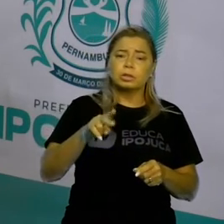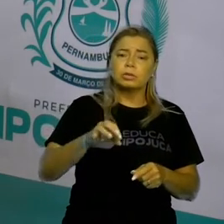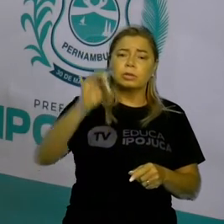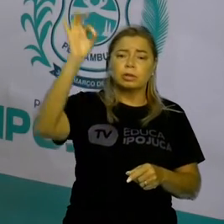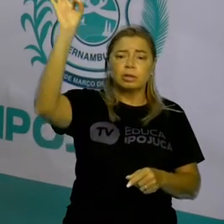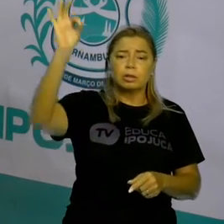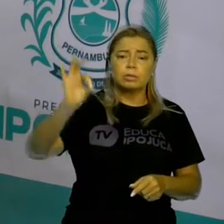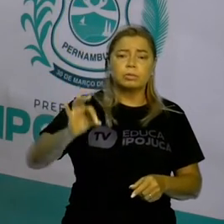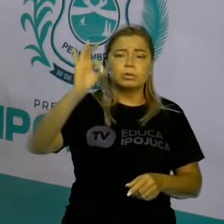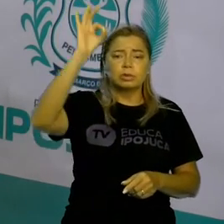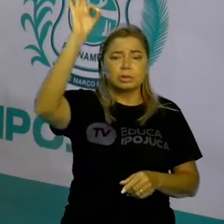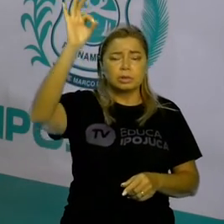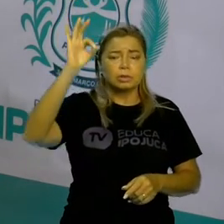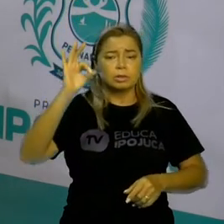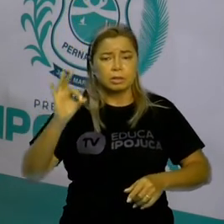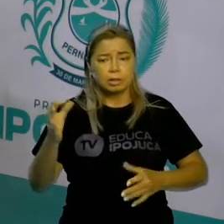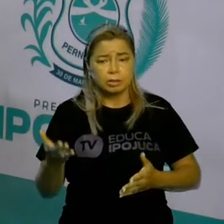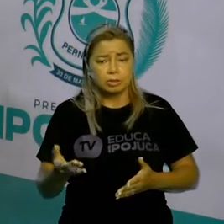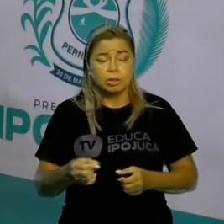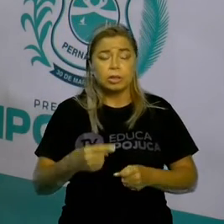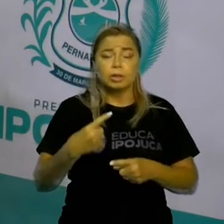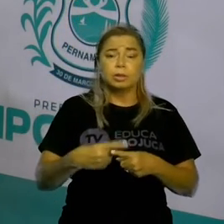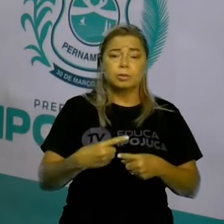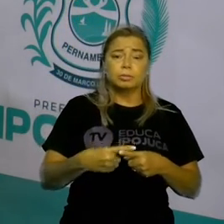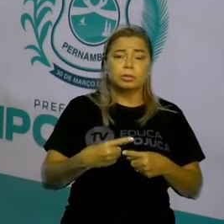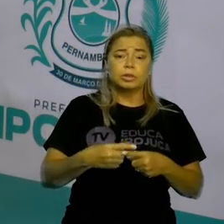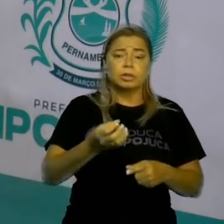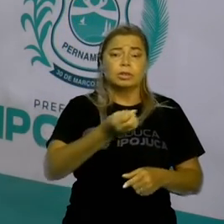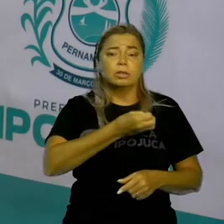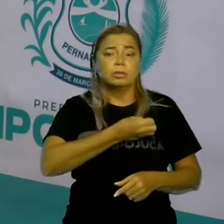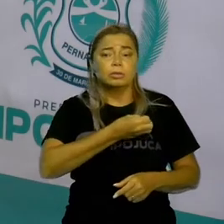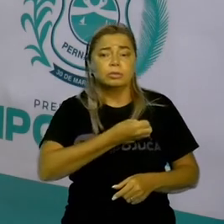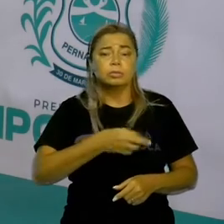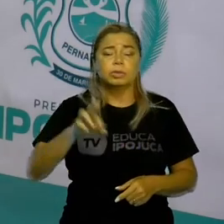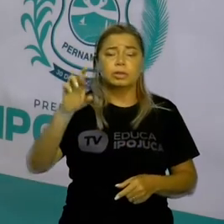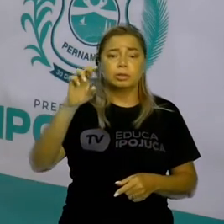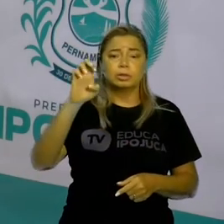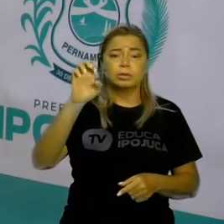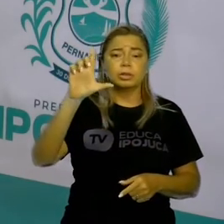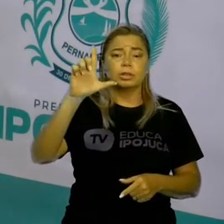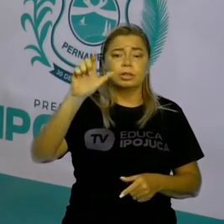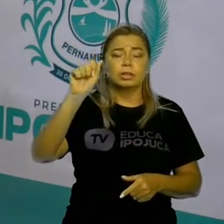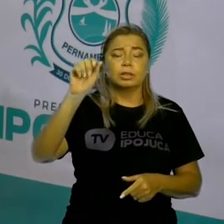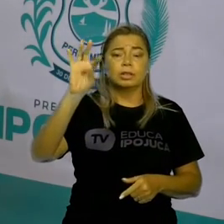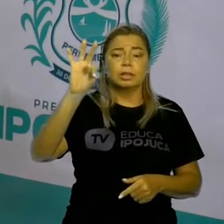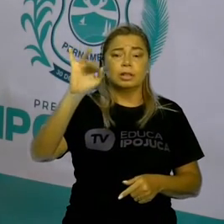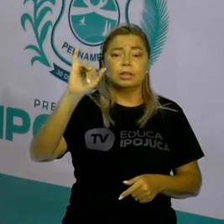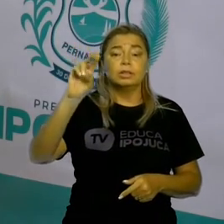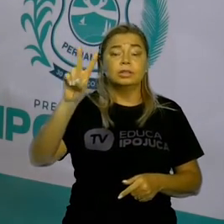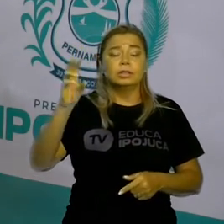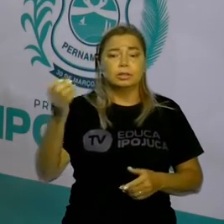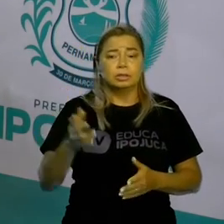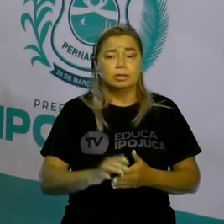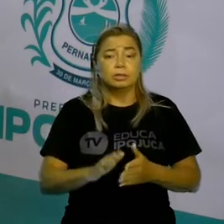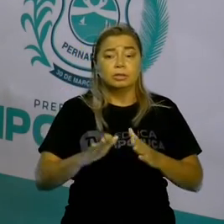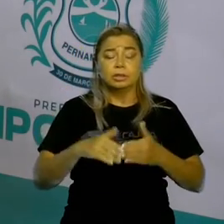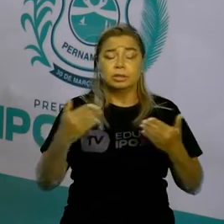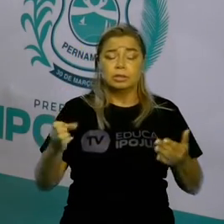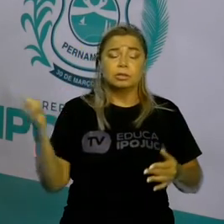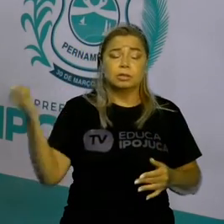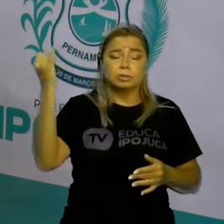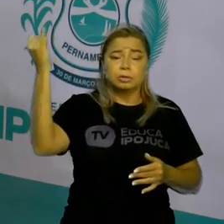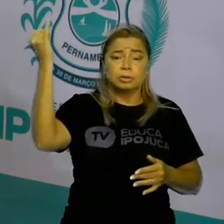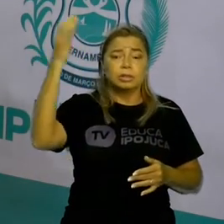número relativo, tá certo? Por isso que é super importante a gente informar de quem é, qual é a origem desse número. E